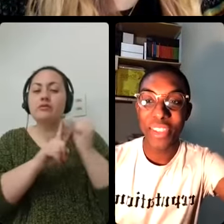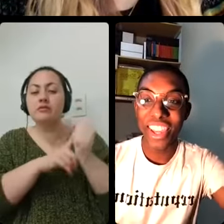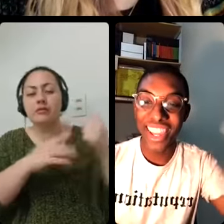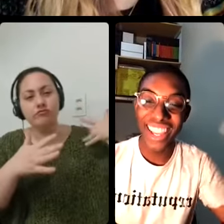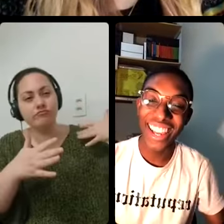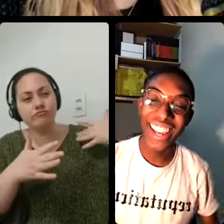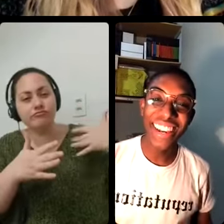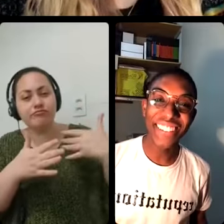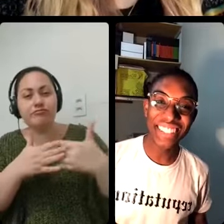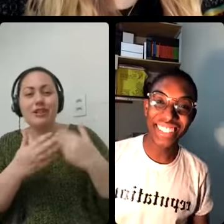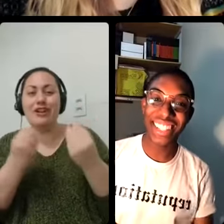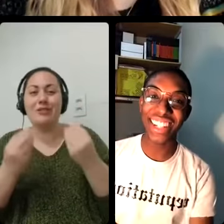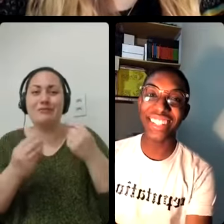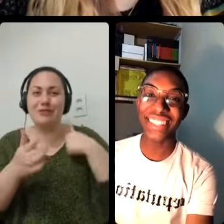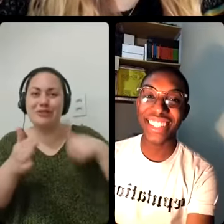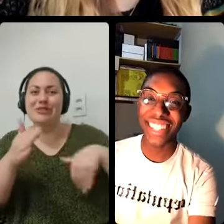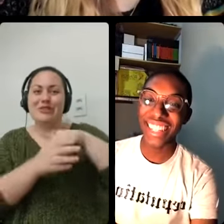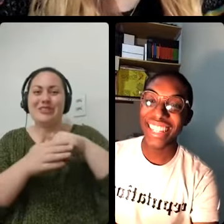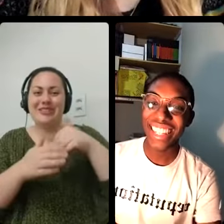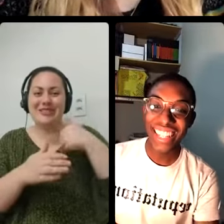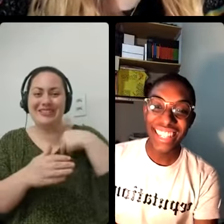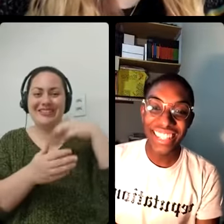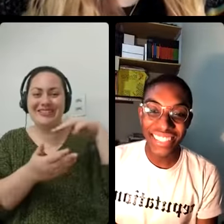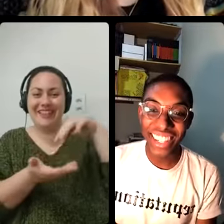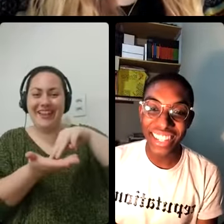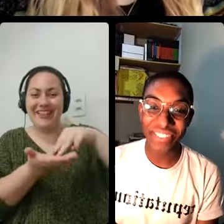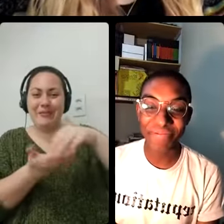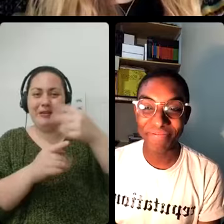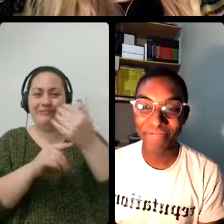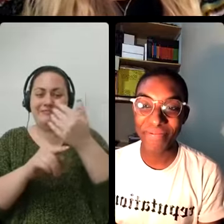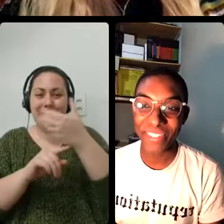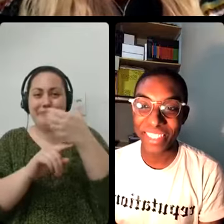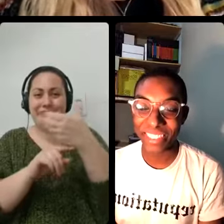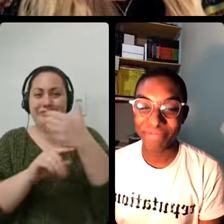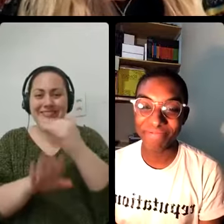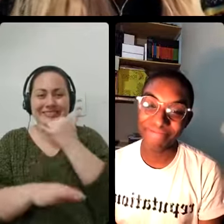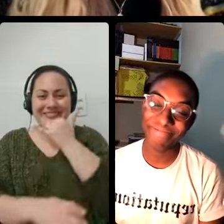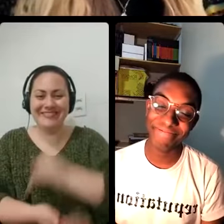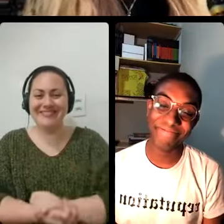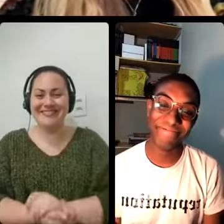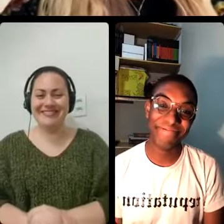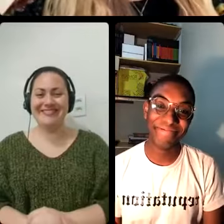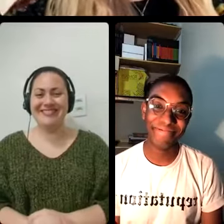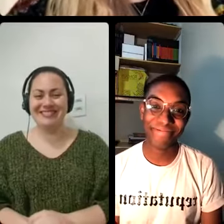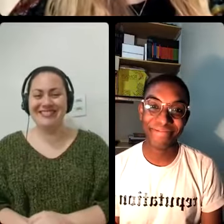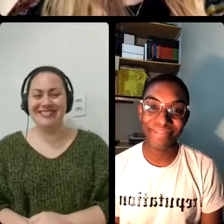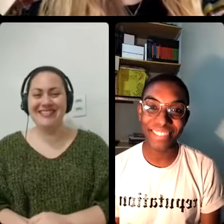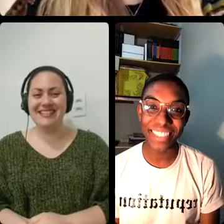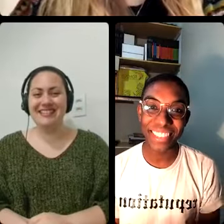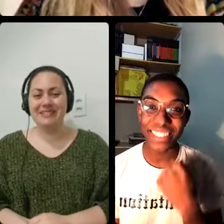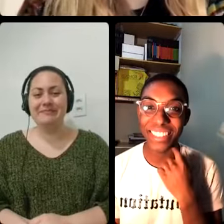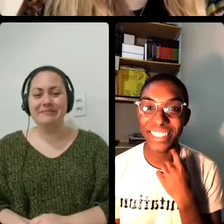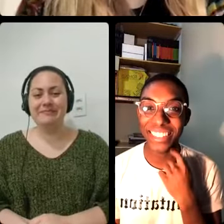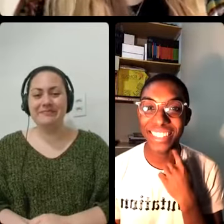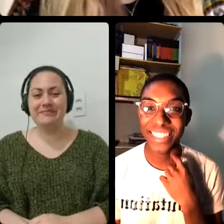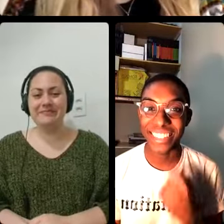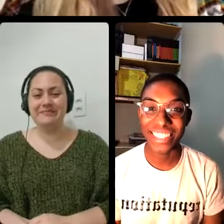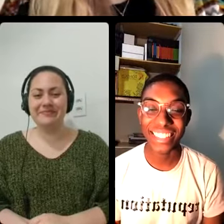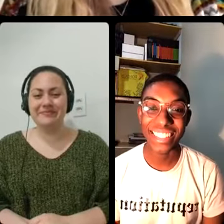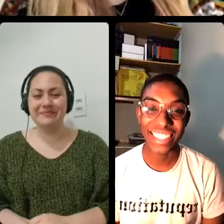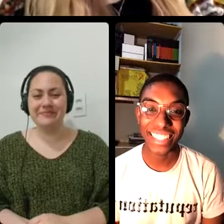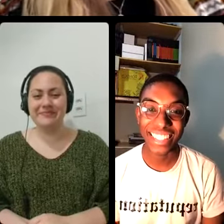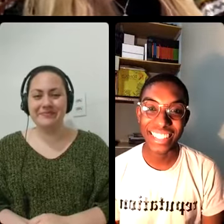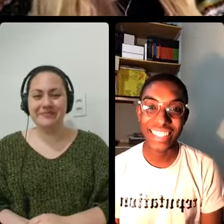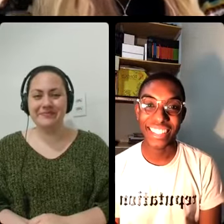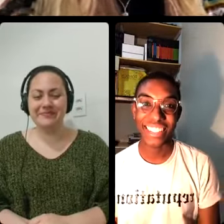tripé. Mas tudo certo. Então, Então, tá. tá bem. Eu te convido aí a